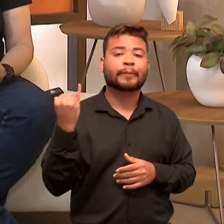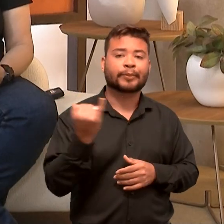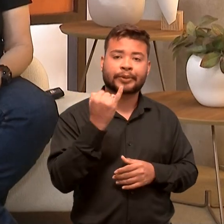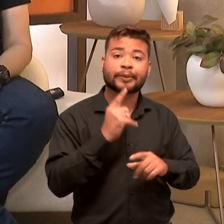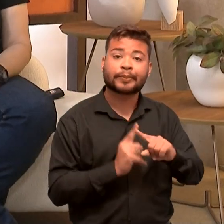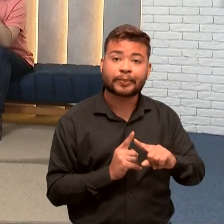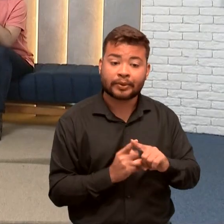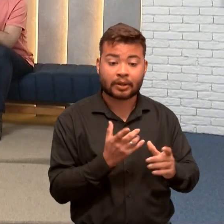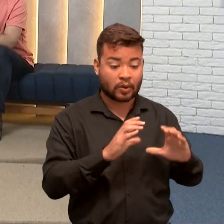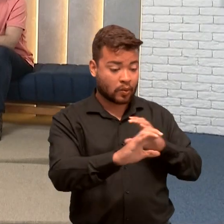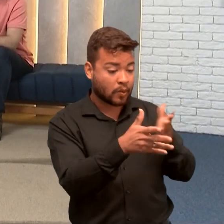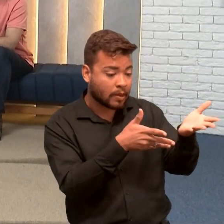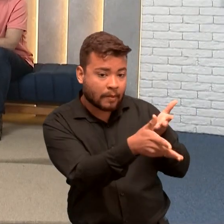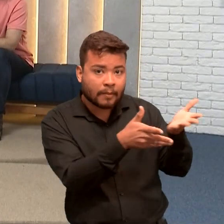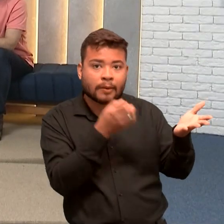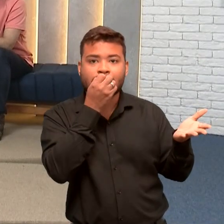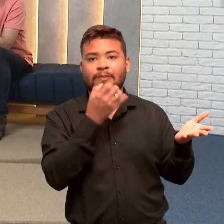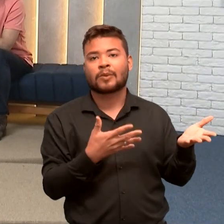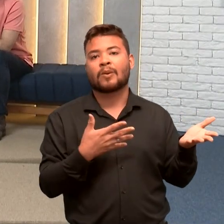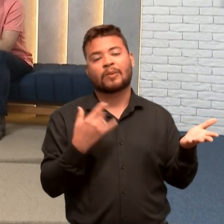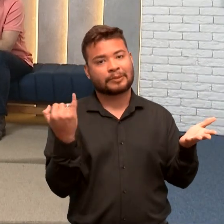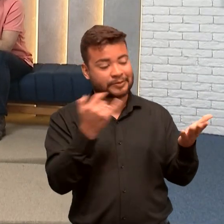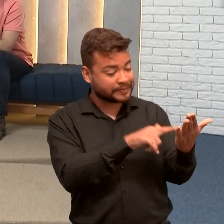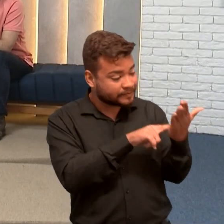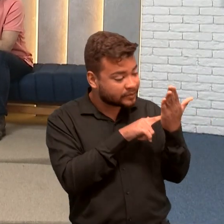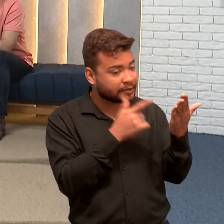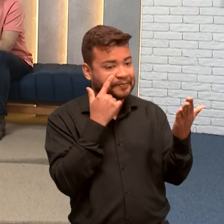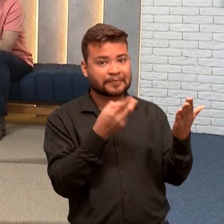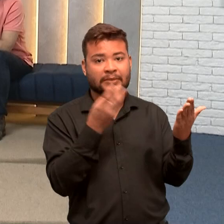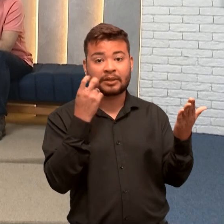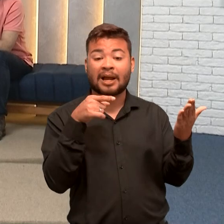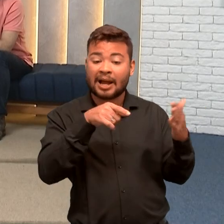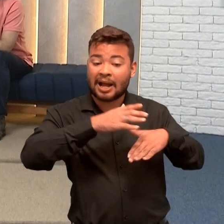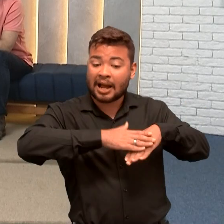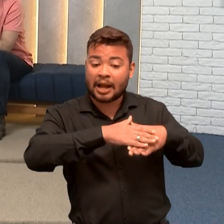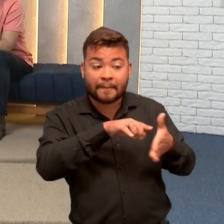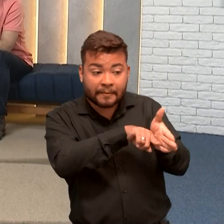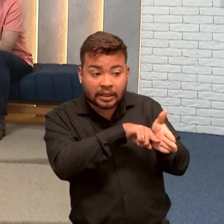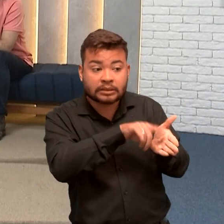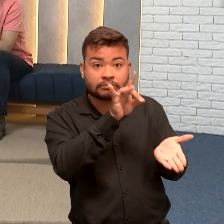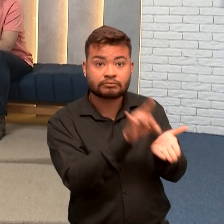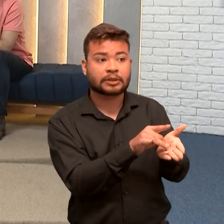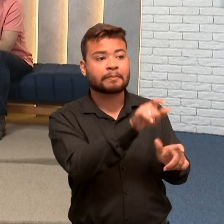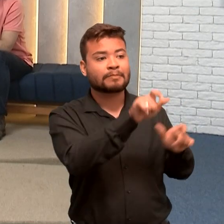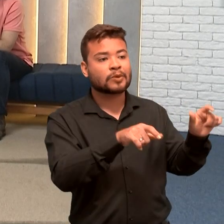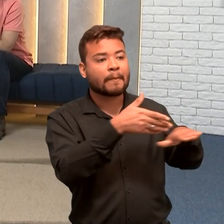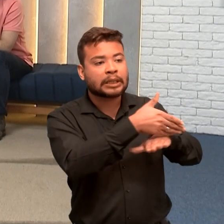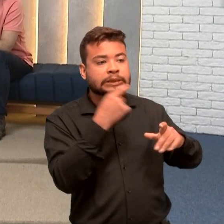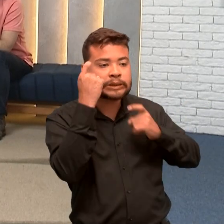boa comunicação fala tudo para a gente e mostra para a gente, nossa, esse pesquisador, ele está preocupado com o